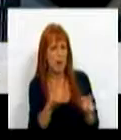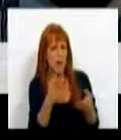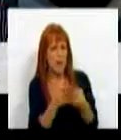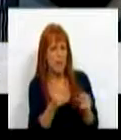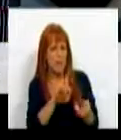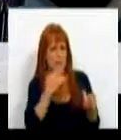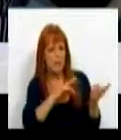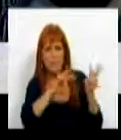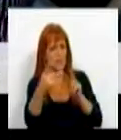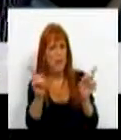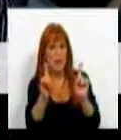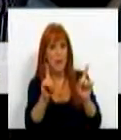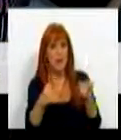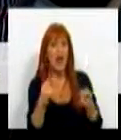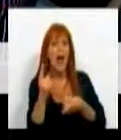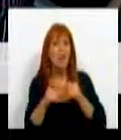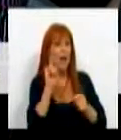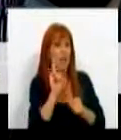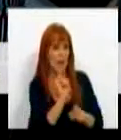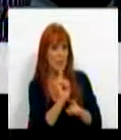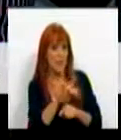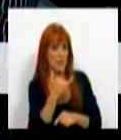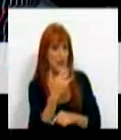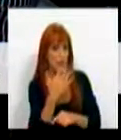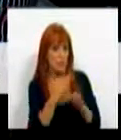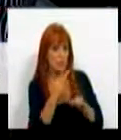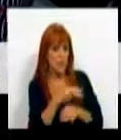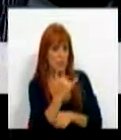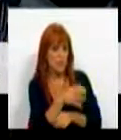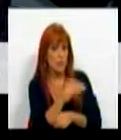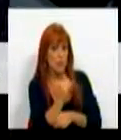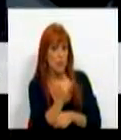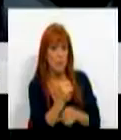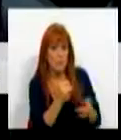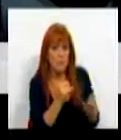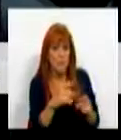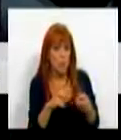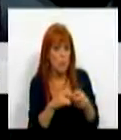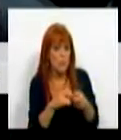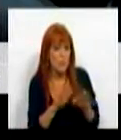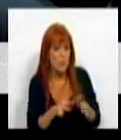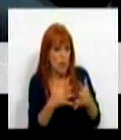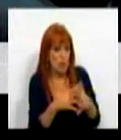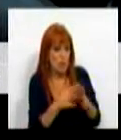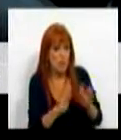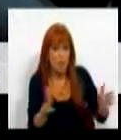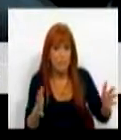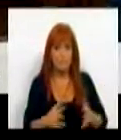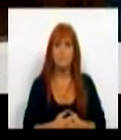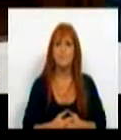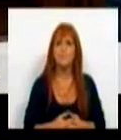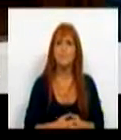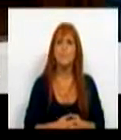natureza transitória, mas àquela data, 21 de setembro de 2012, o problema já era estrutural.